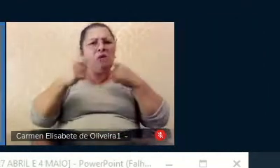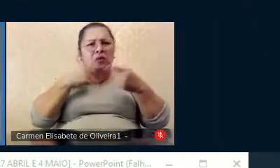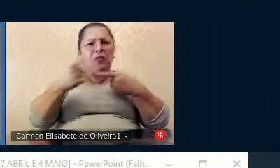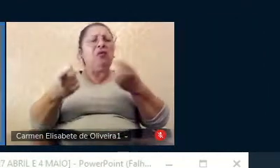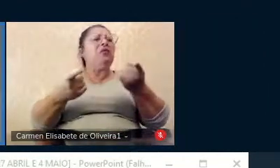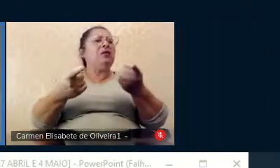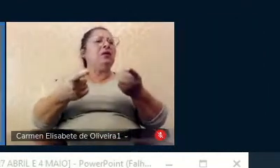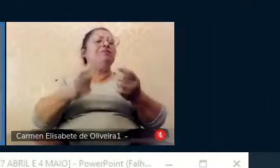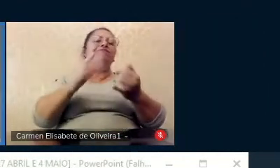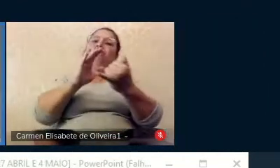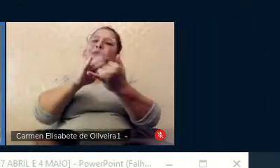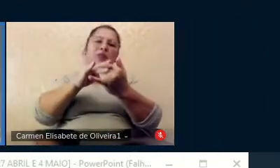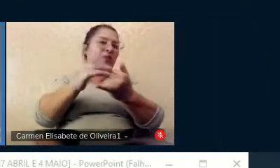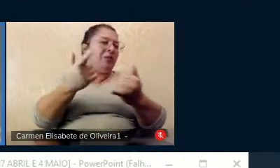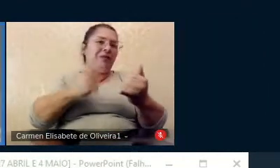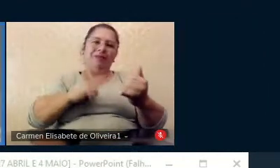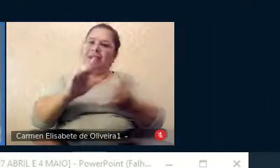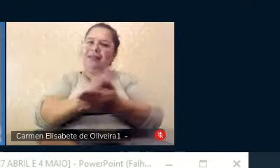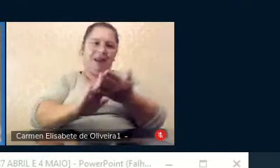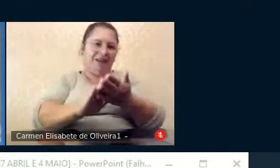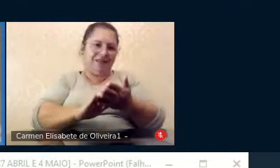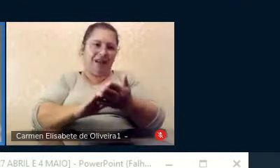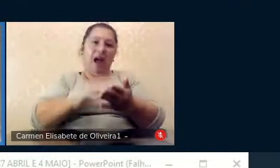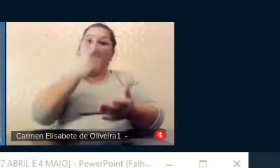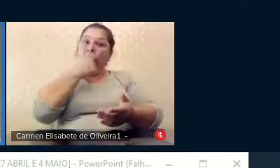No YouTube não tem nada, acho que está bem claro, né?